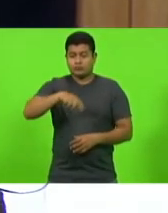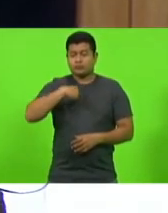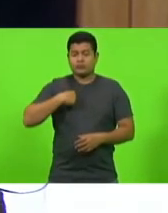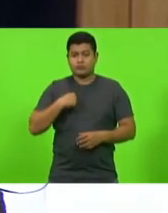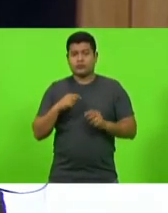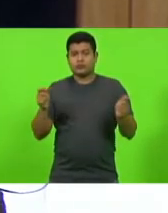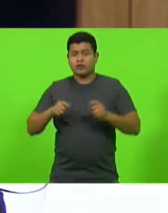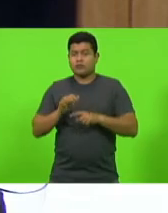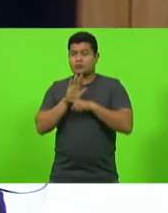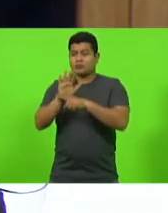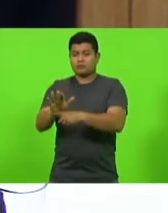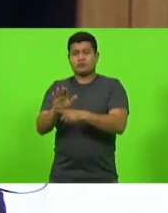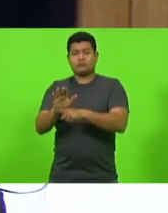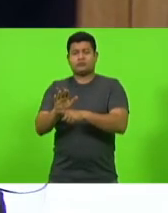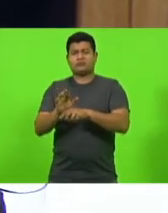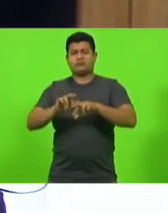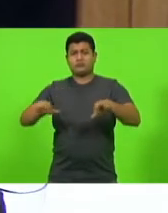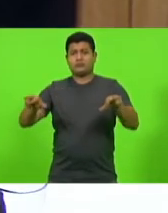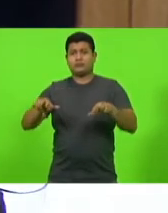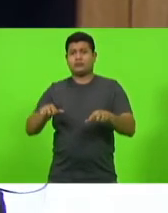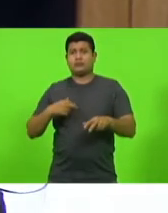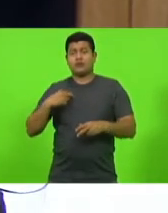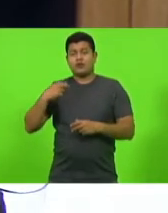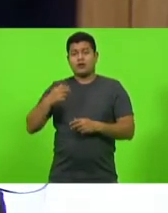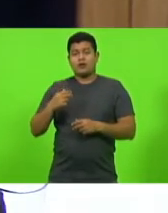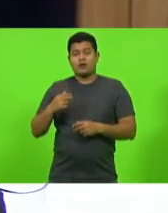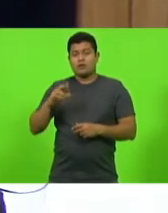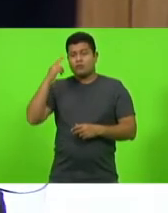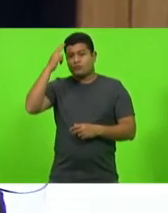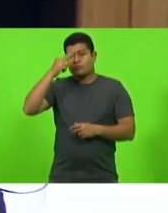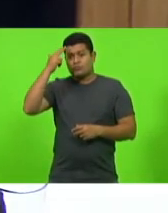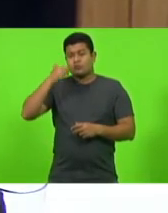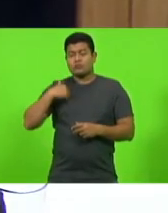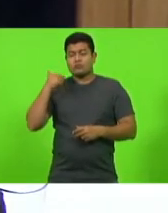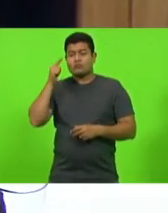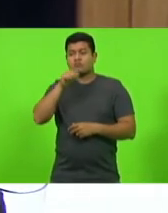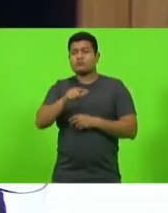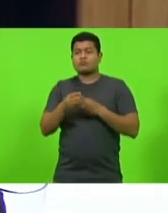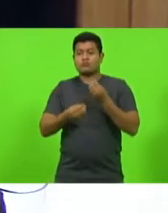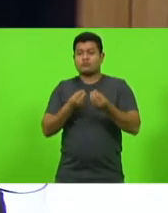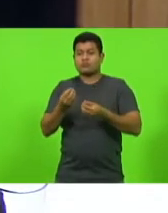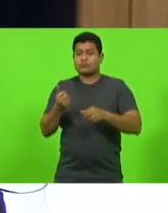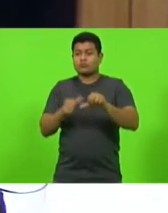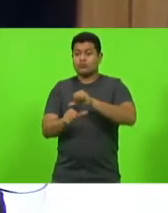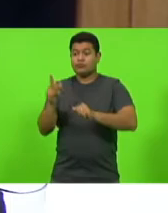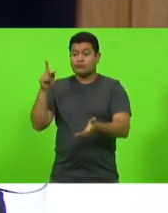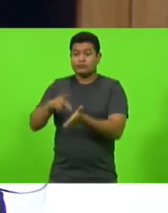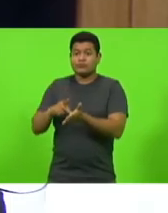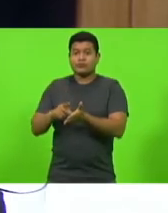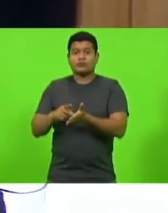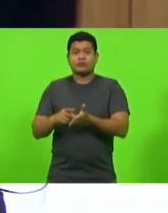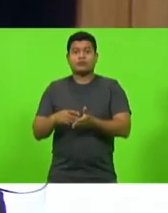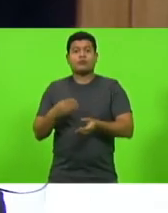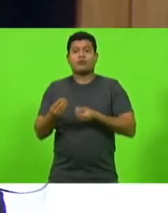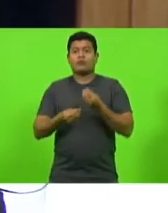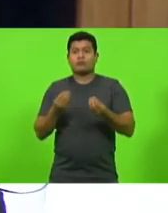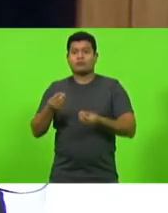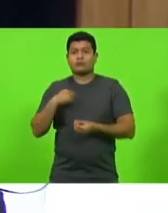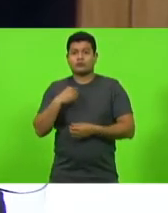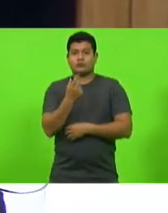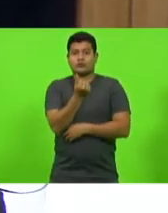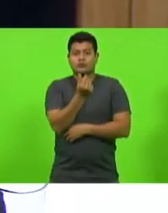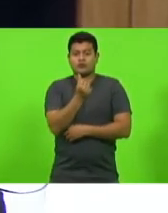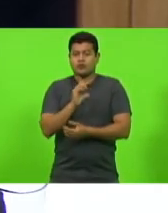sonhos. Porque como é que eu consigo transformar um sonho em realidade? Quando eu tenho a possibilidade de destinar